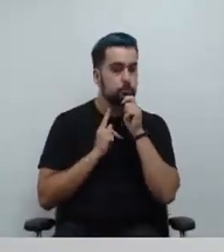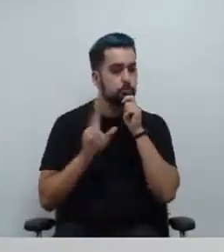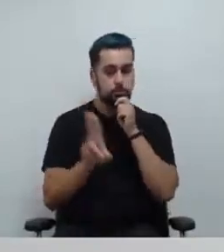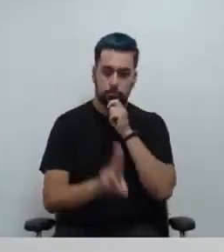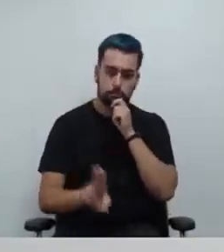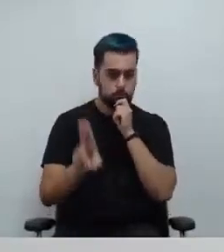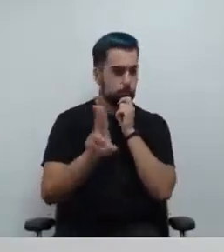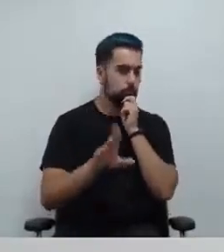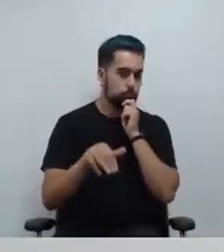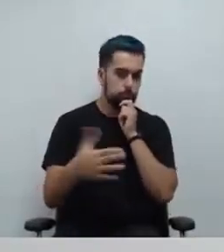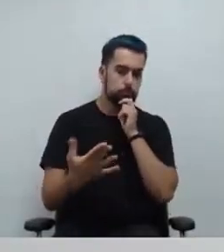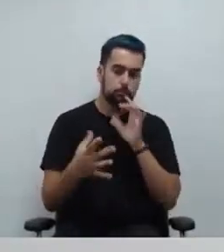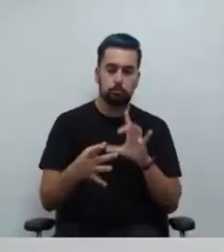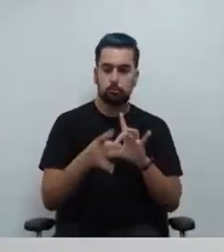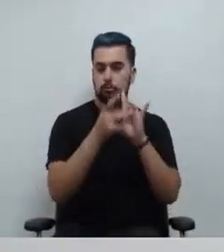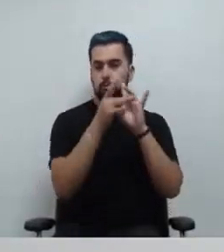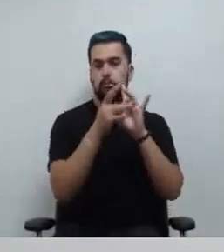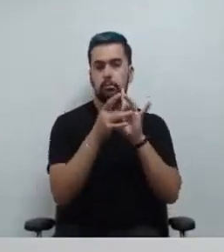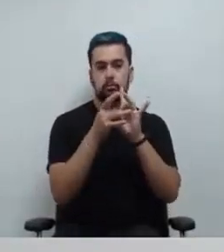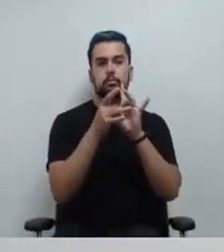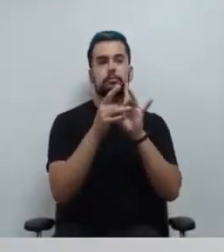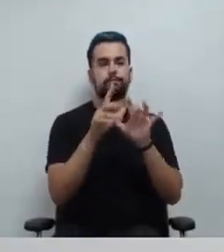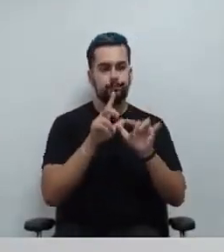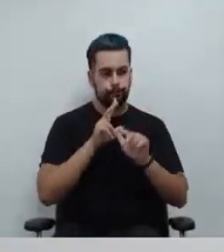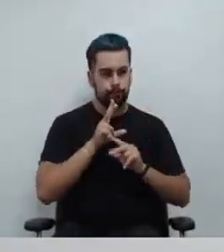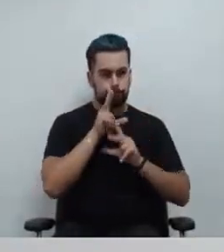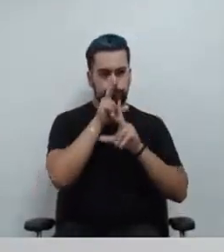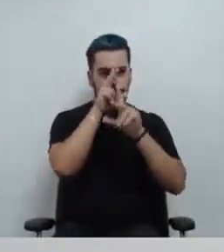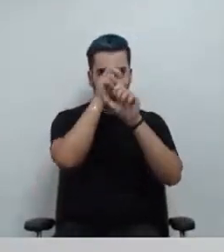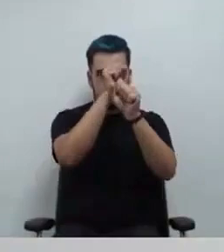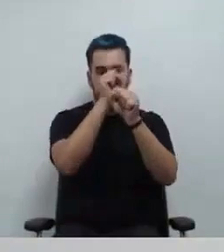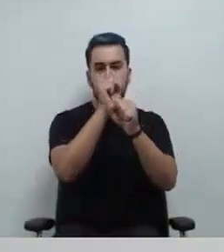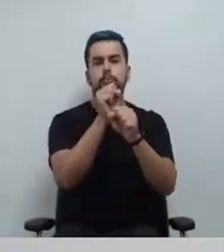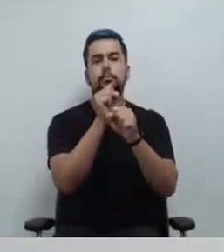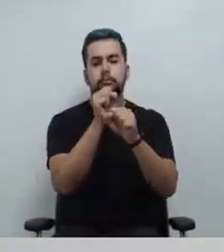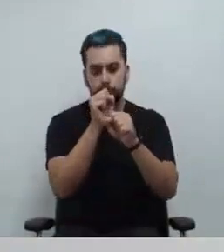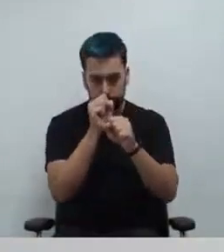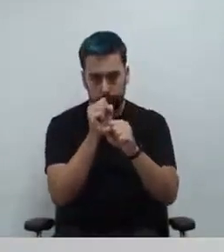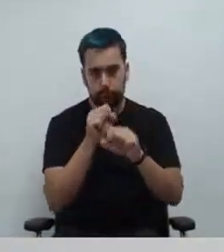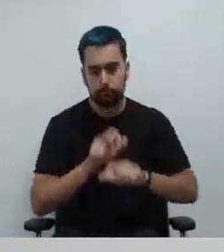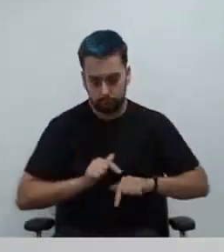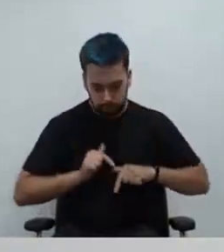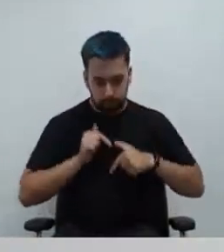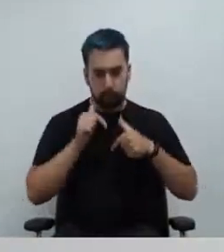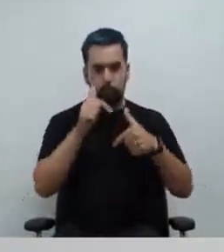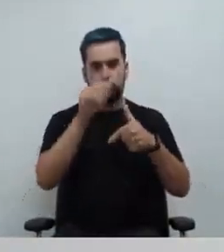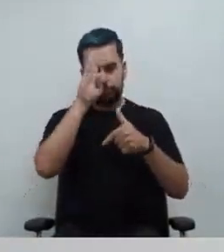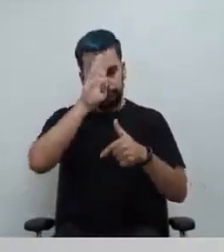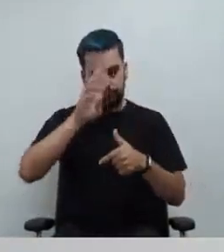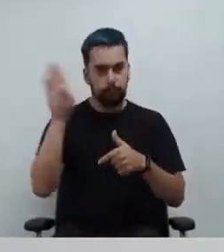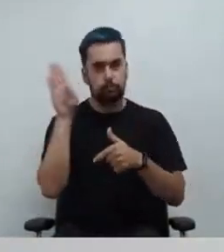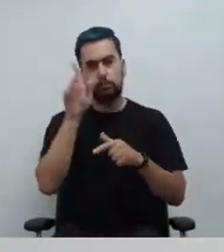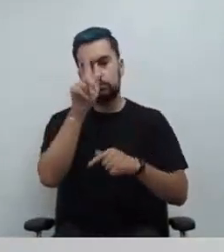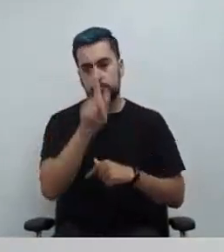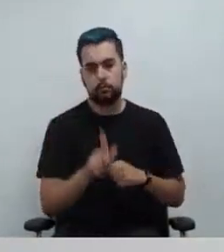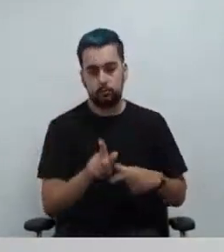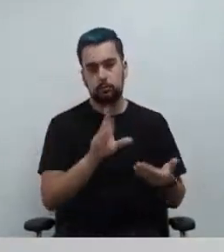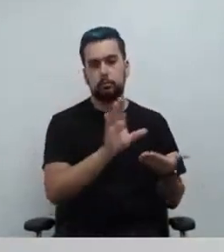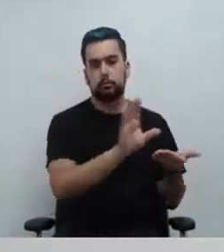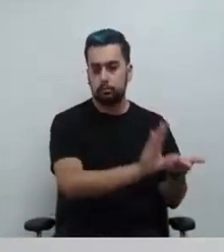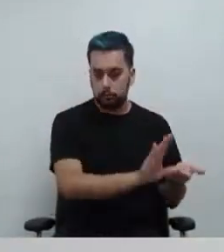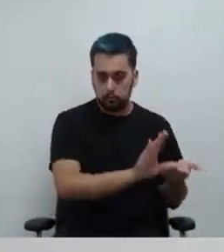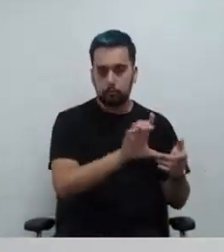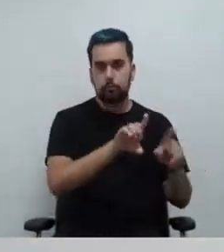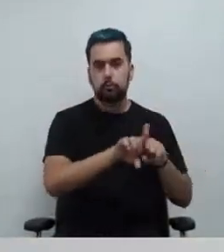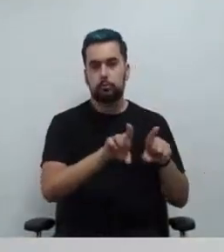ocupa. Isso vai envolver um grande fôlego de priorização institucional, de gestão, de conselho também,